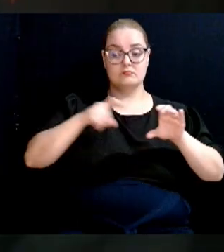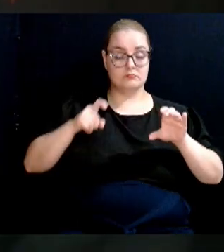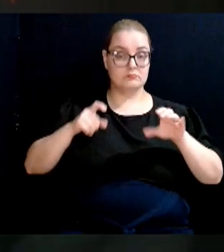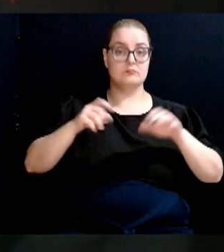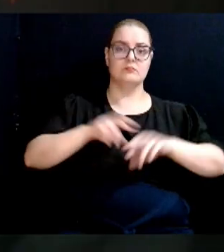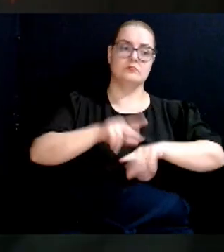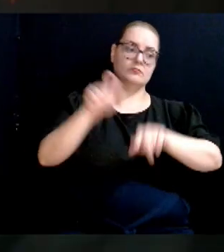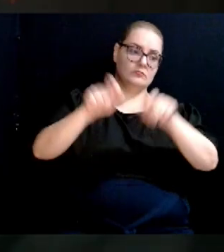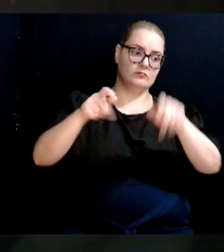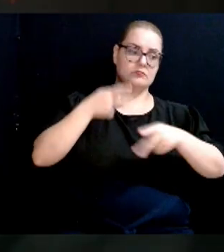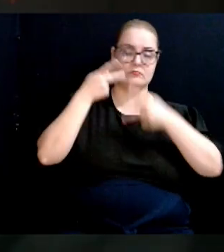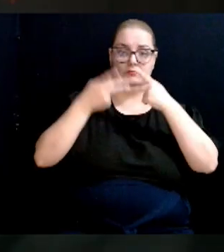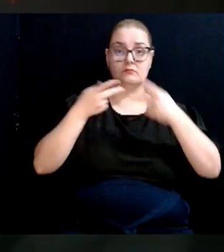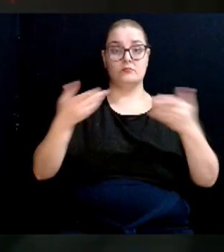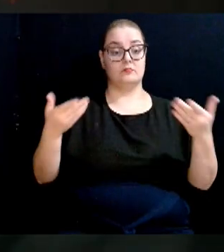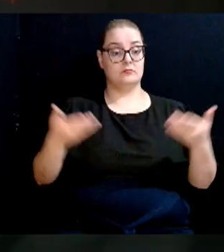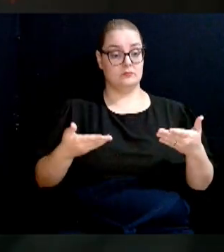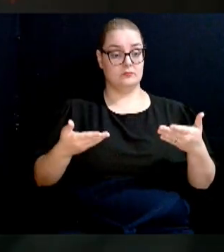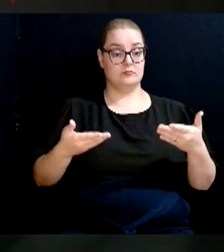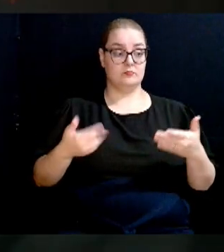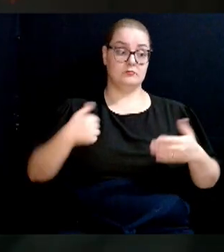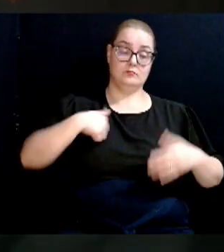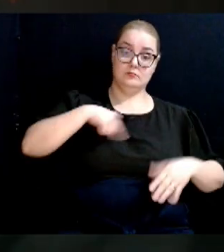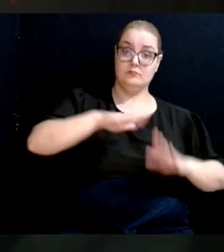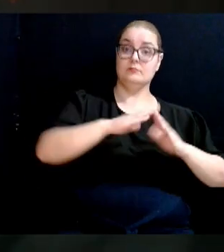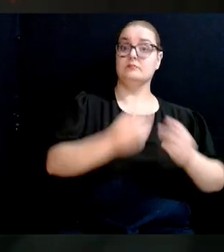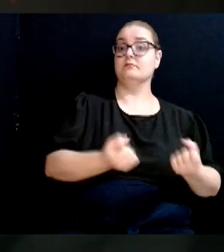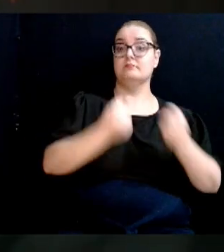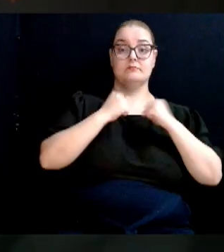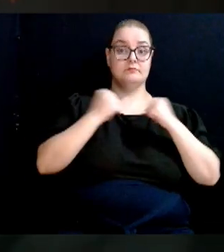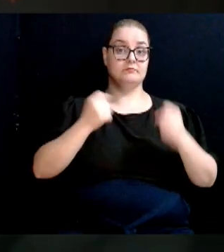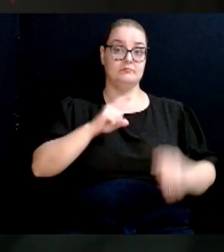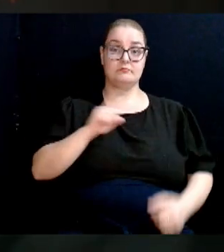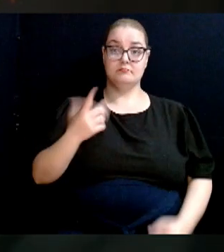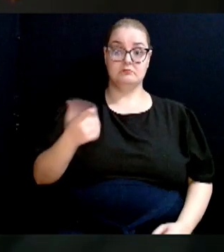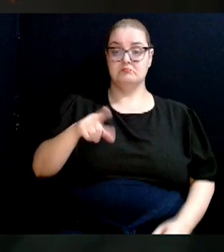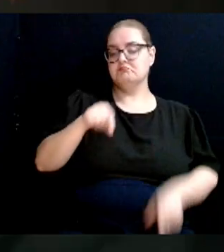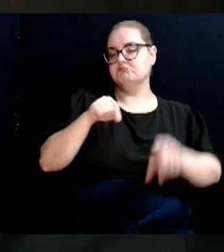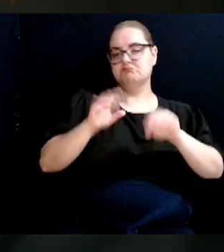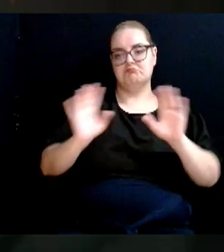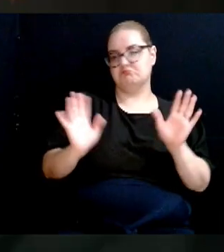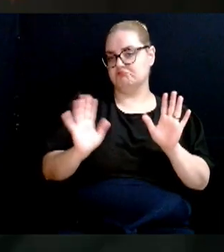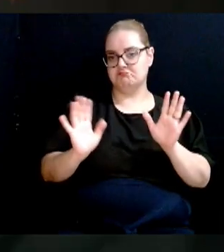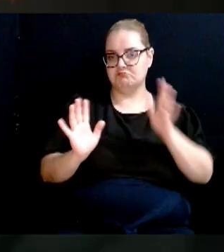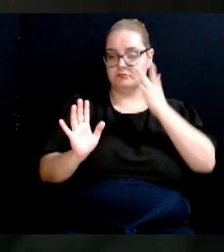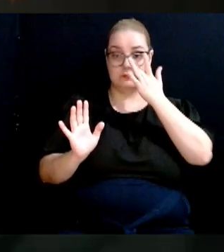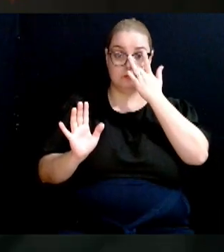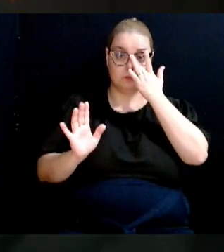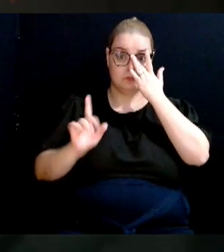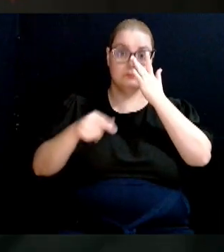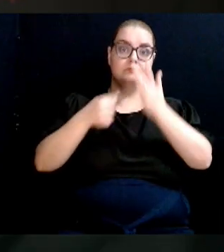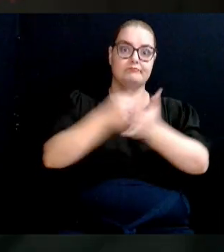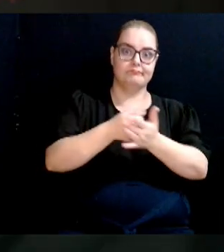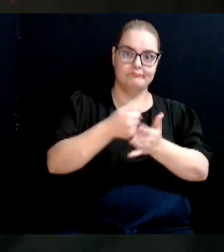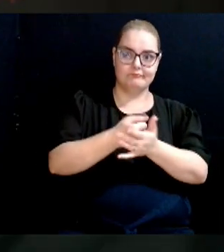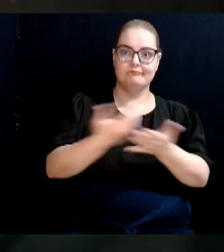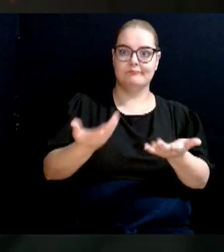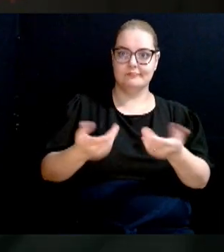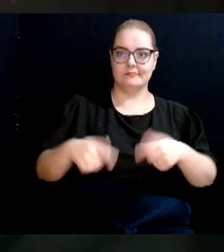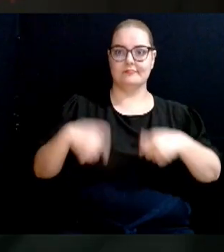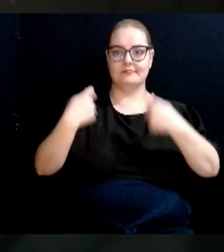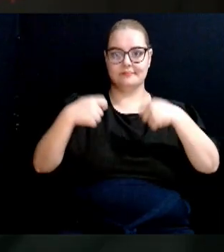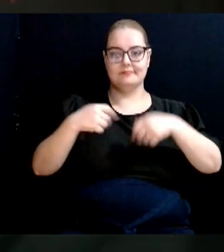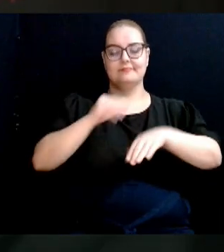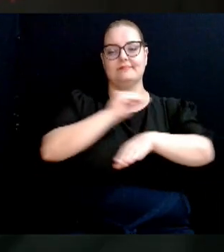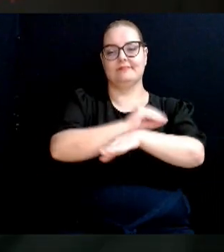eu estou indo para a academia, não é uma opção, né, é uma obrigação, eu preciso cuidar da minha